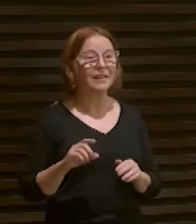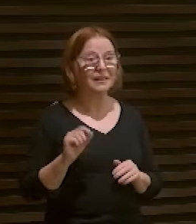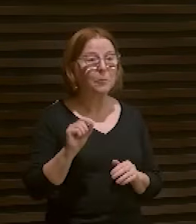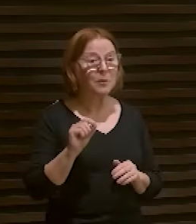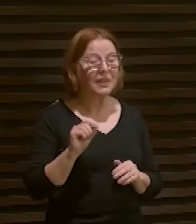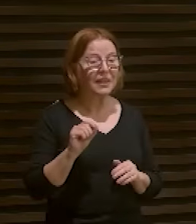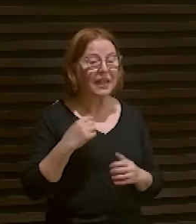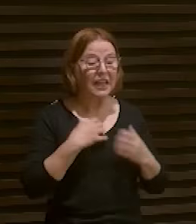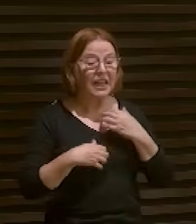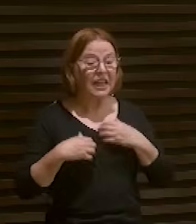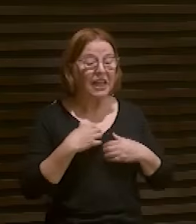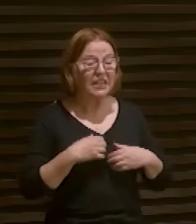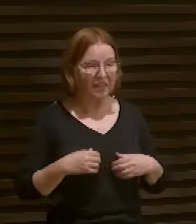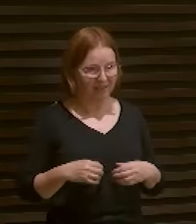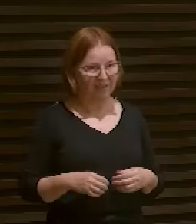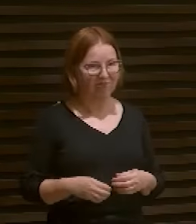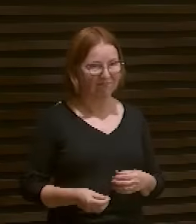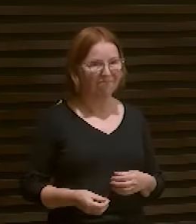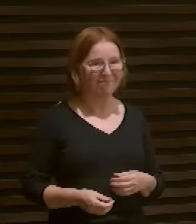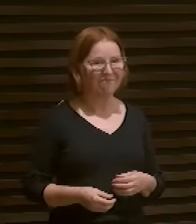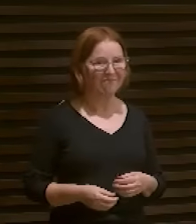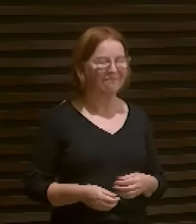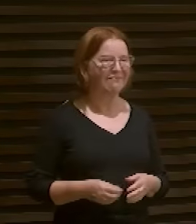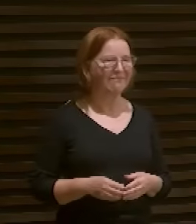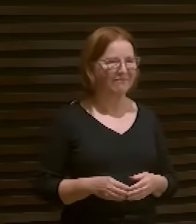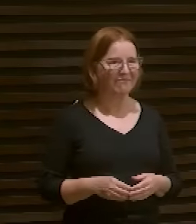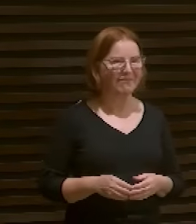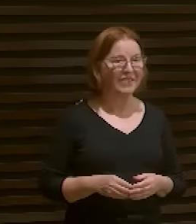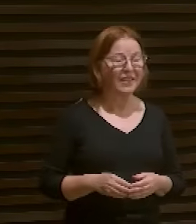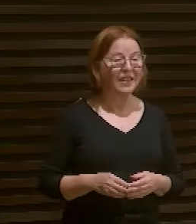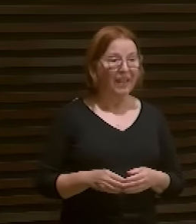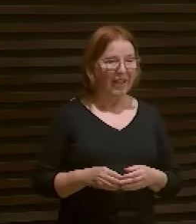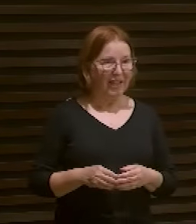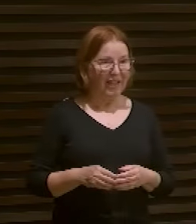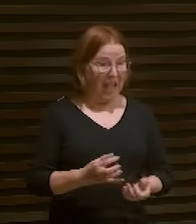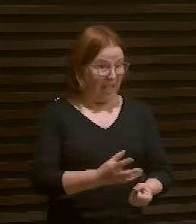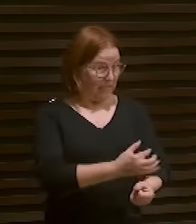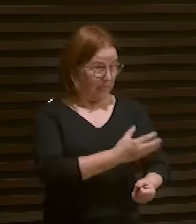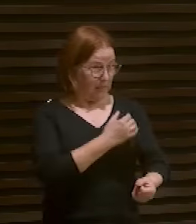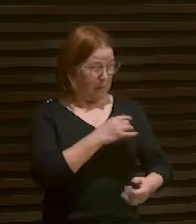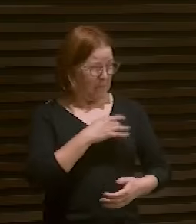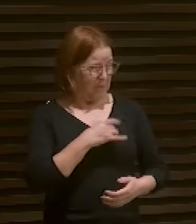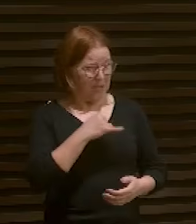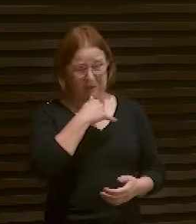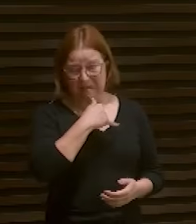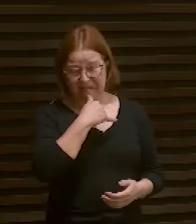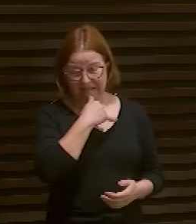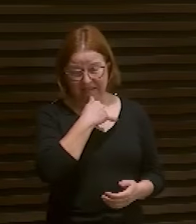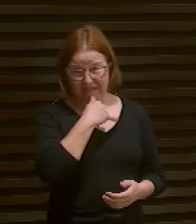ansiedade. O livro da capa preta já está dizendo faz muito tempo. Então, as emoções, medo,